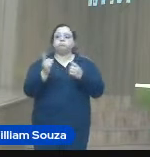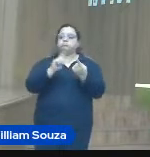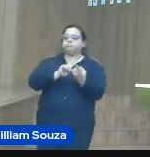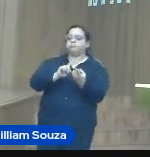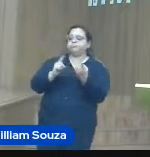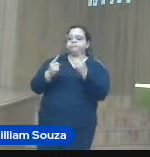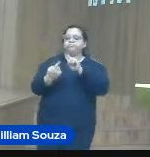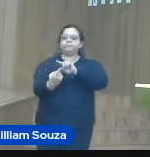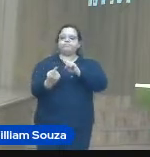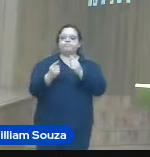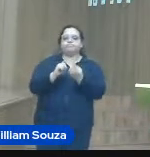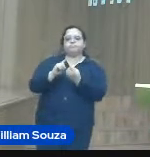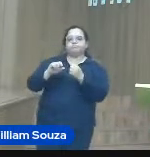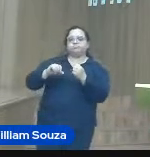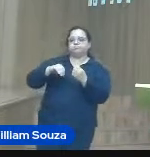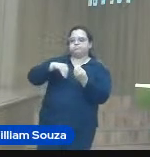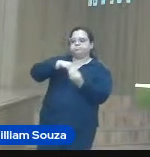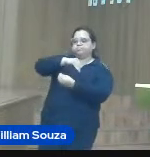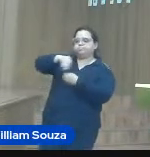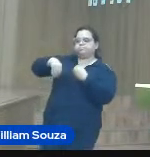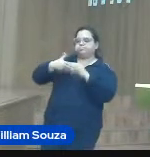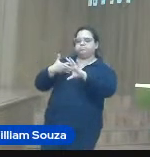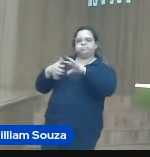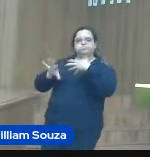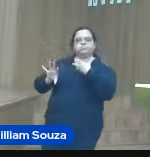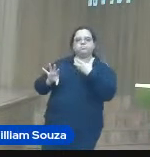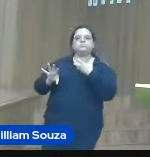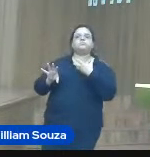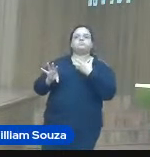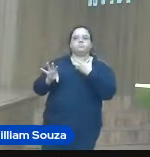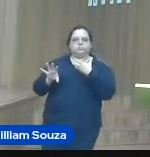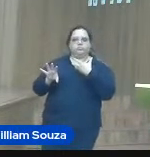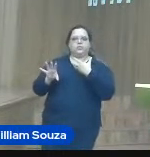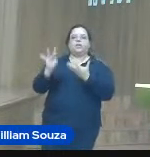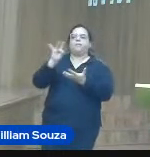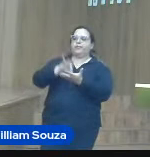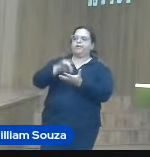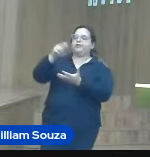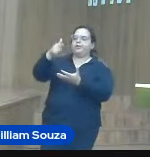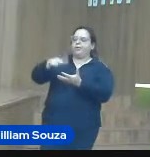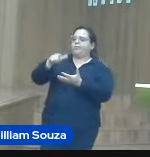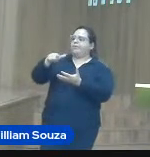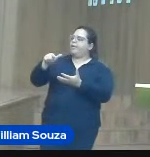modificar. Eu me modifico e mudo a realidade de novo. E eu fico